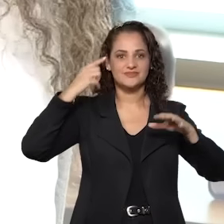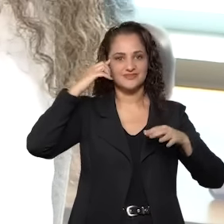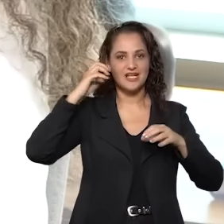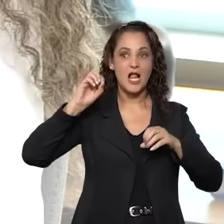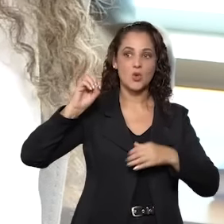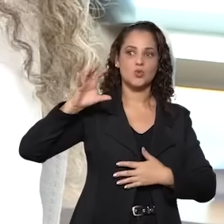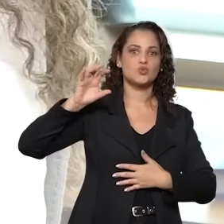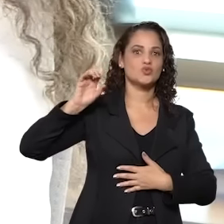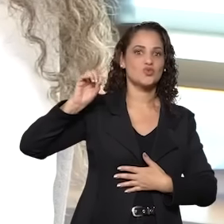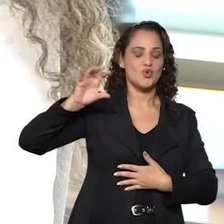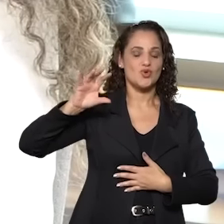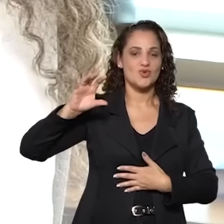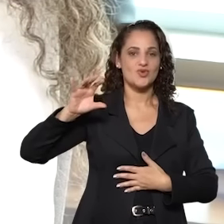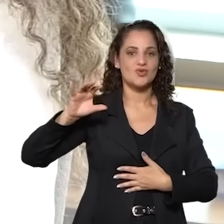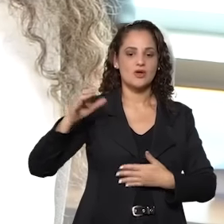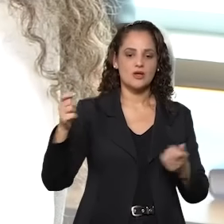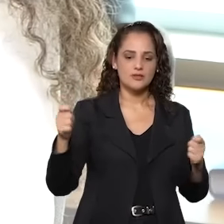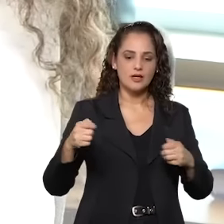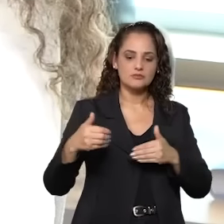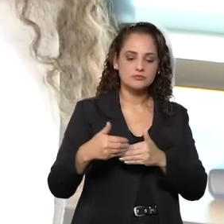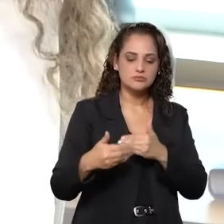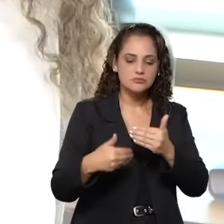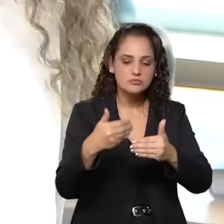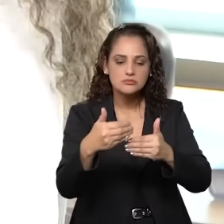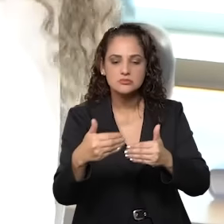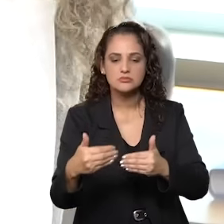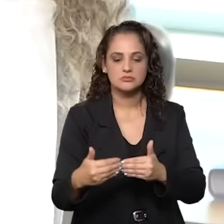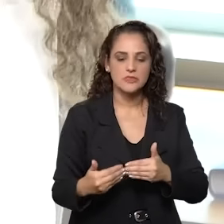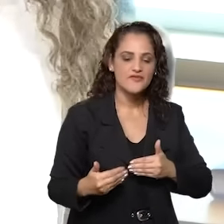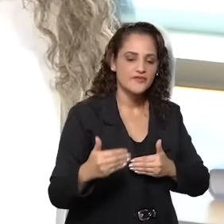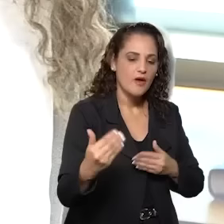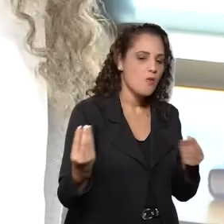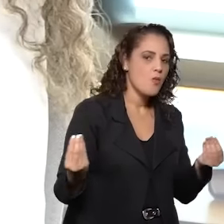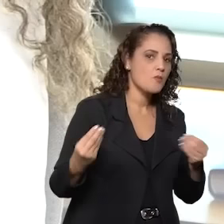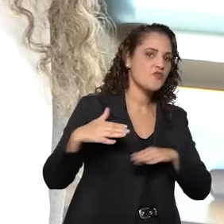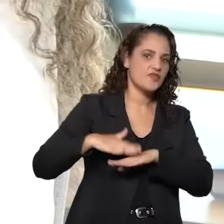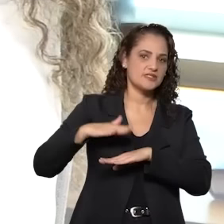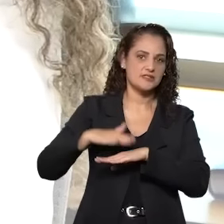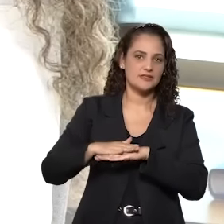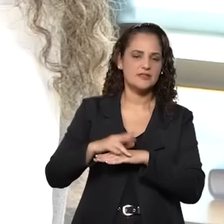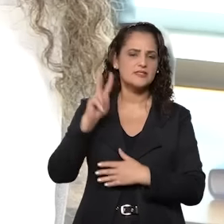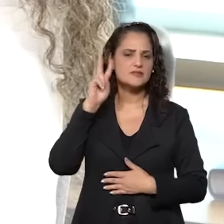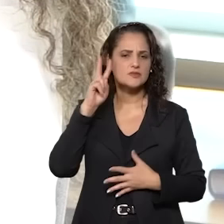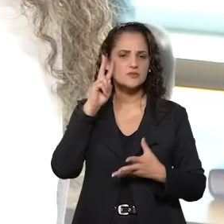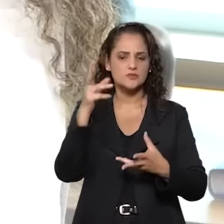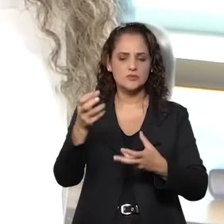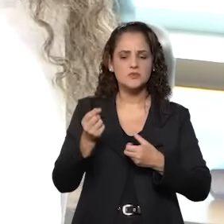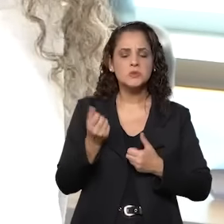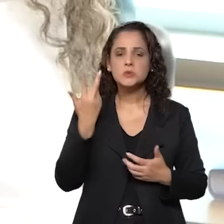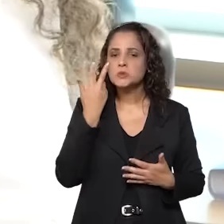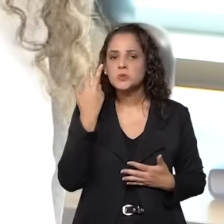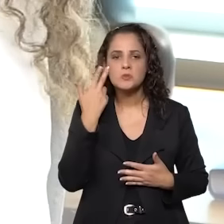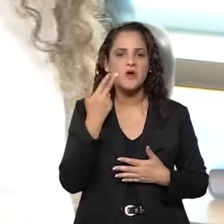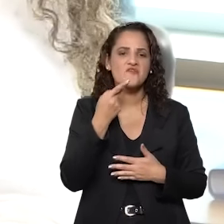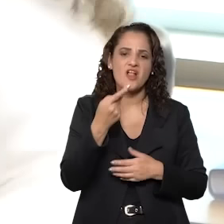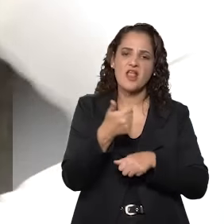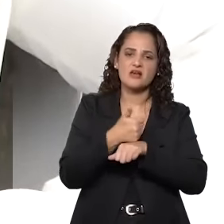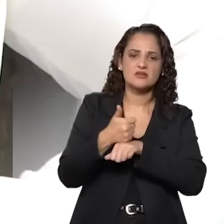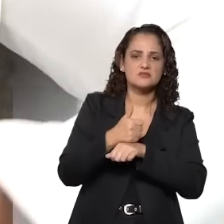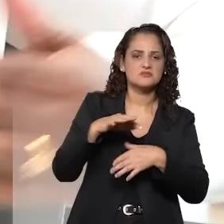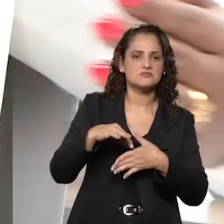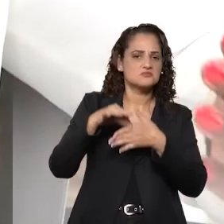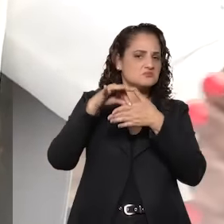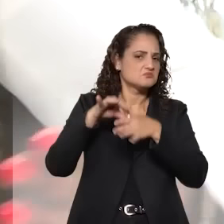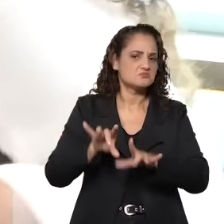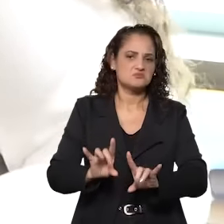muito comum eu ouvir eh de profissionais de lideranças de executivos assim ai Dane mas tá chato porque eu